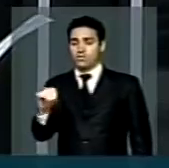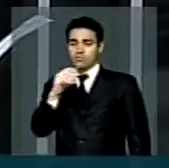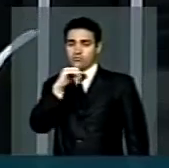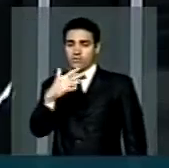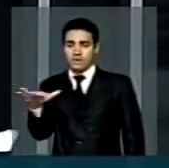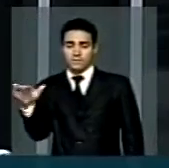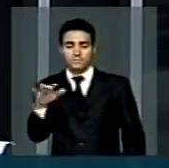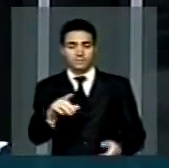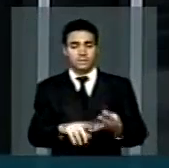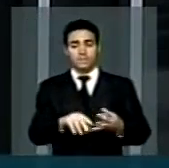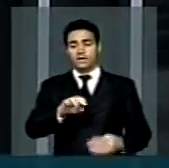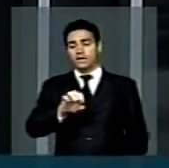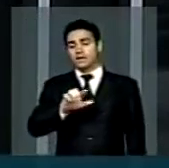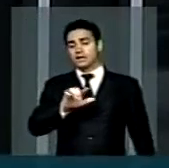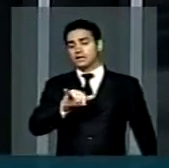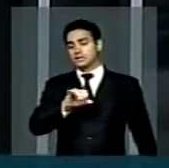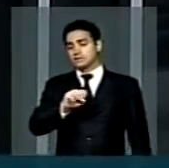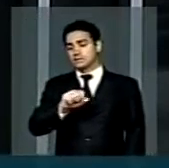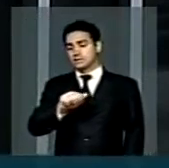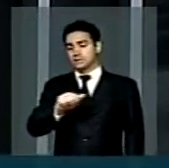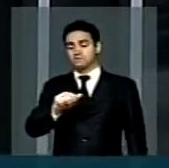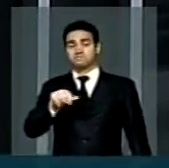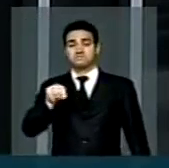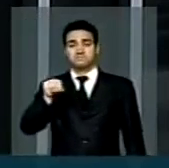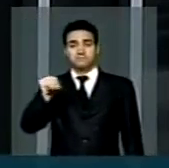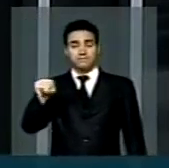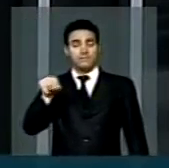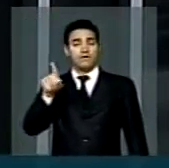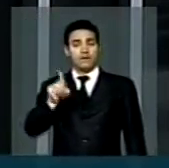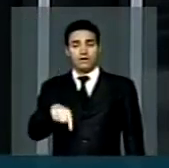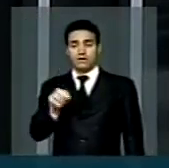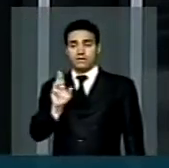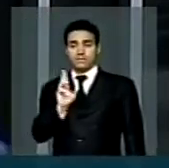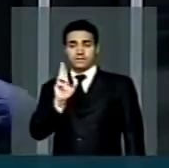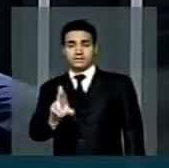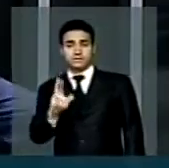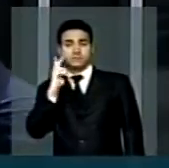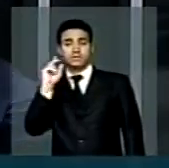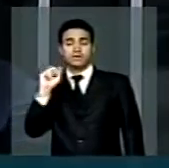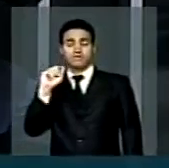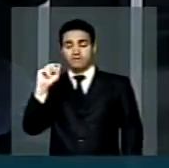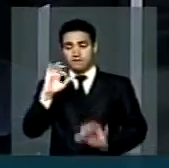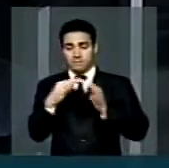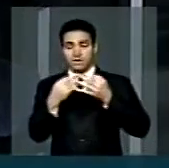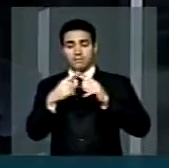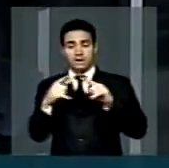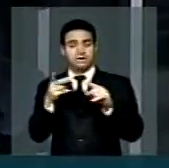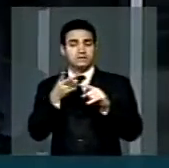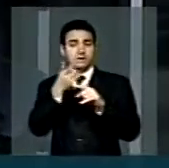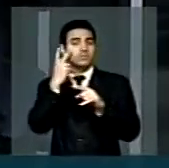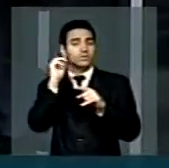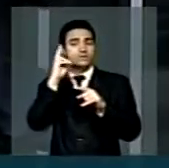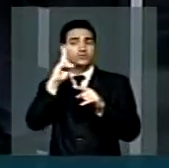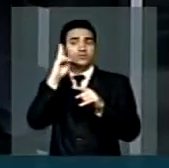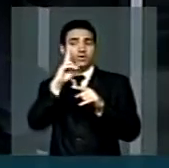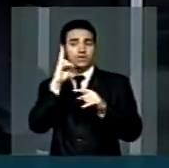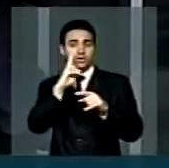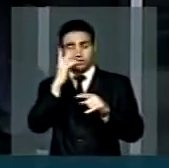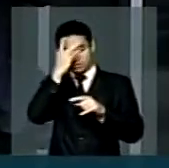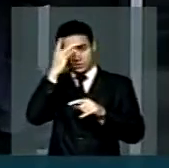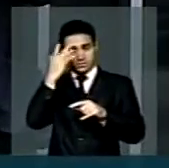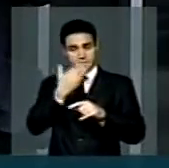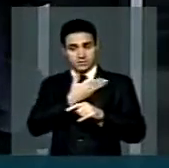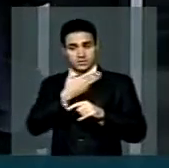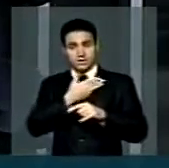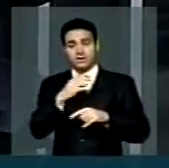doutora Elisa Larquim, né, aqui representando, claro, a família, mas sempre a história do nosso bravo